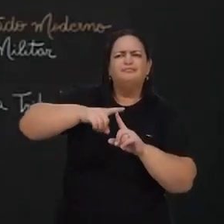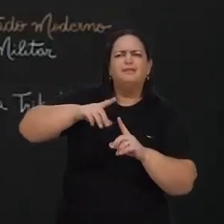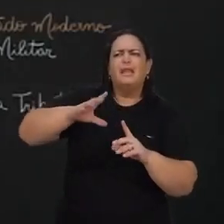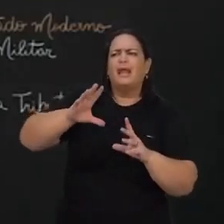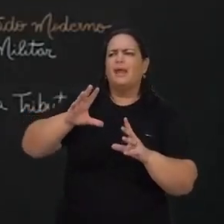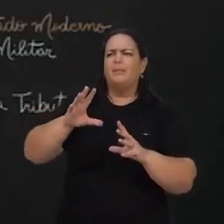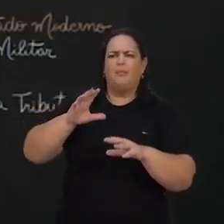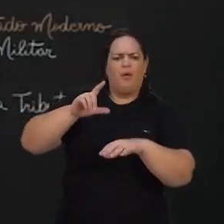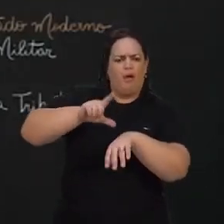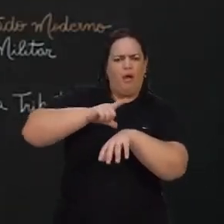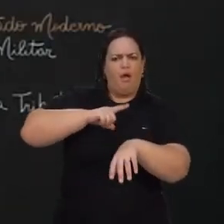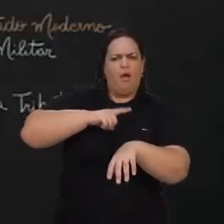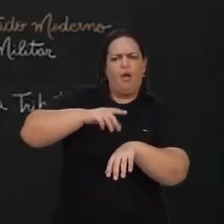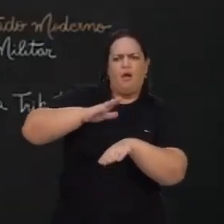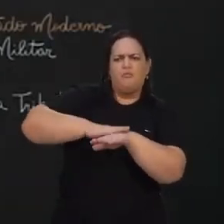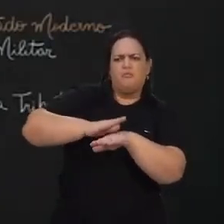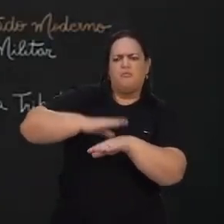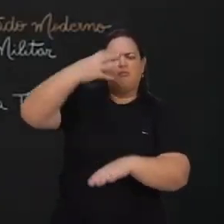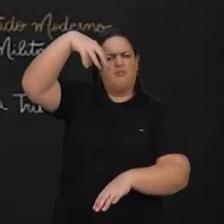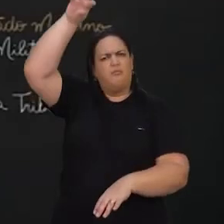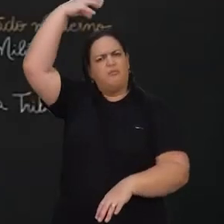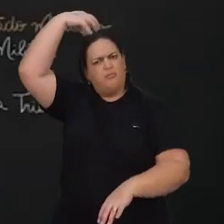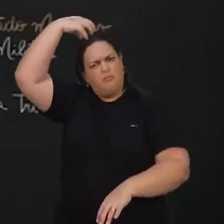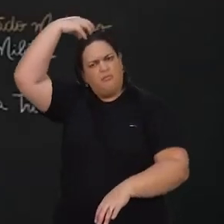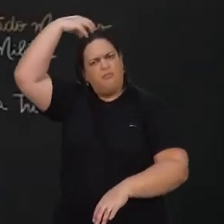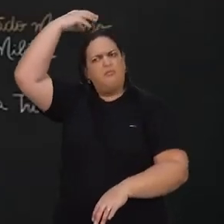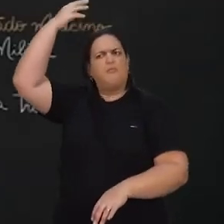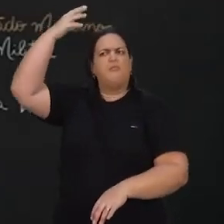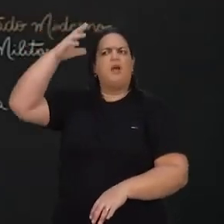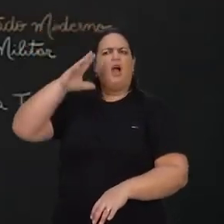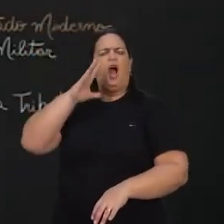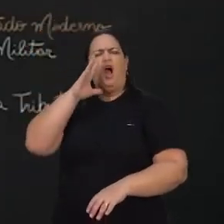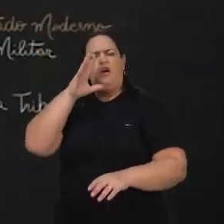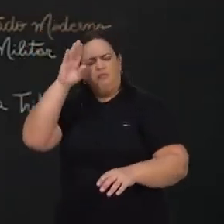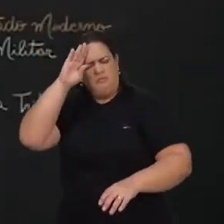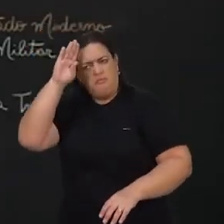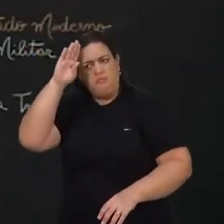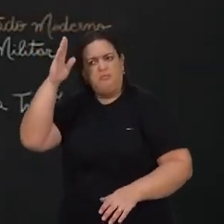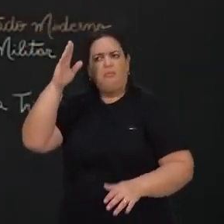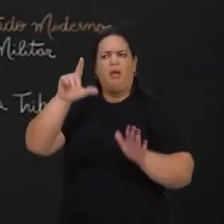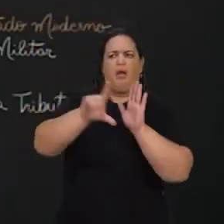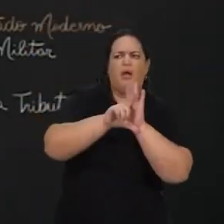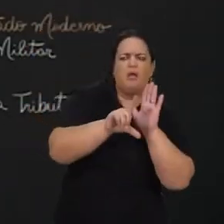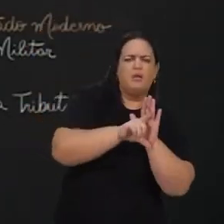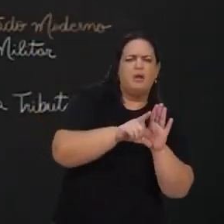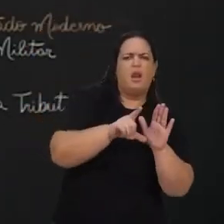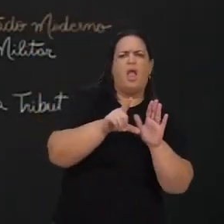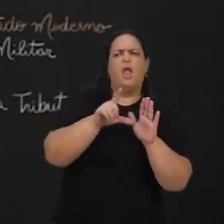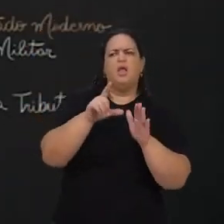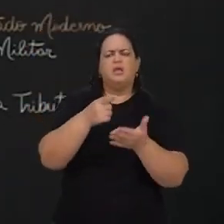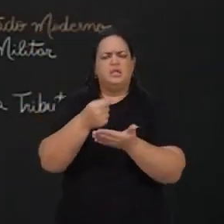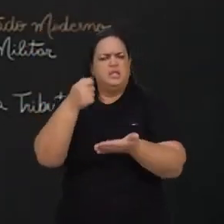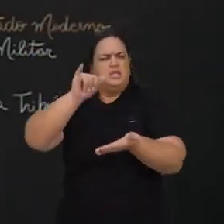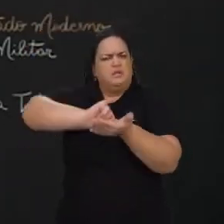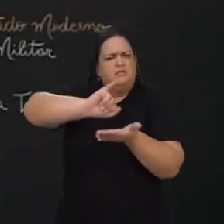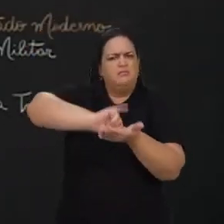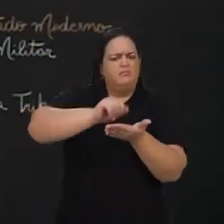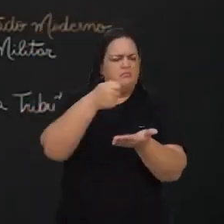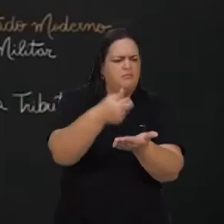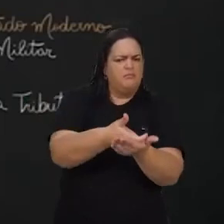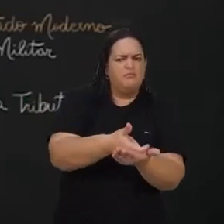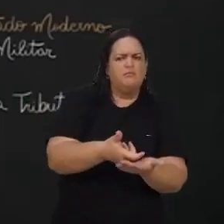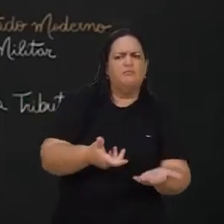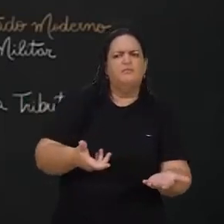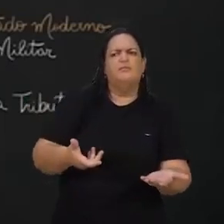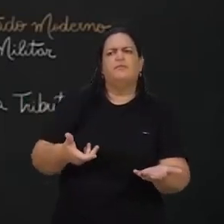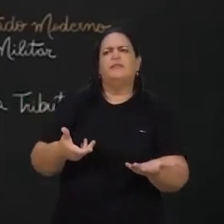uma figura monárquica que centraliza os poderes, que centraliza a força militar, fazer as leis, a justiça, o sistema